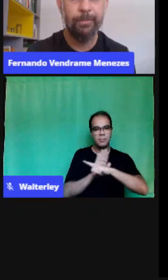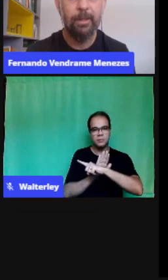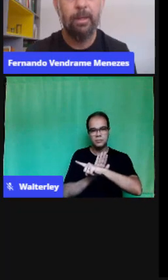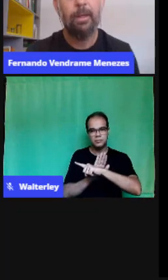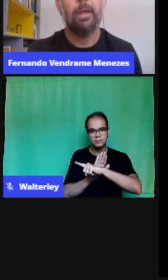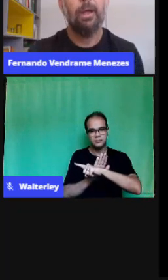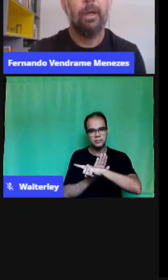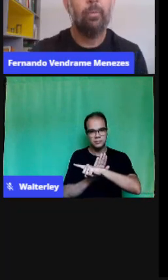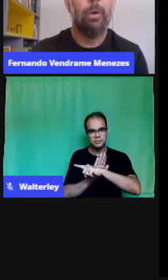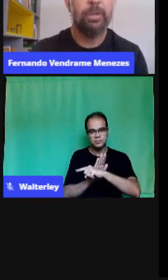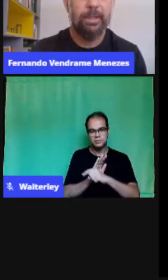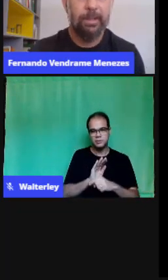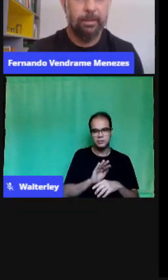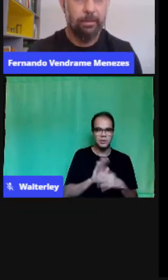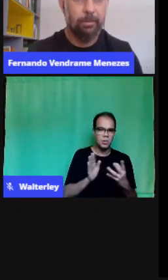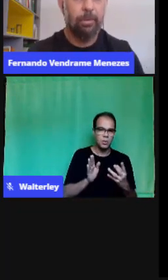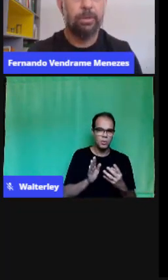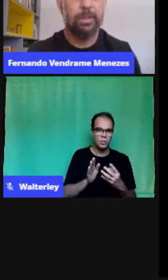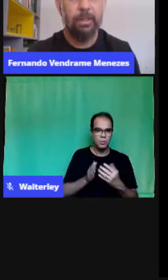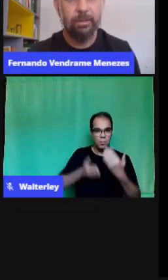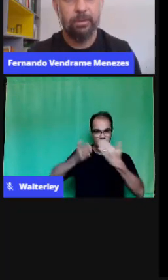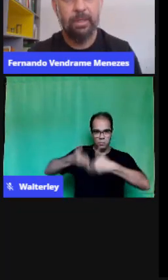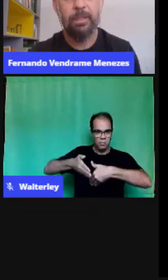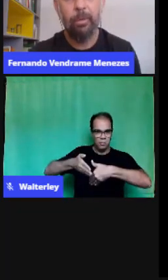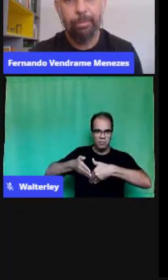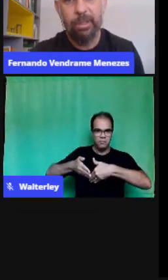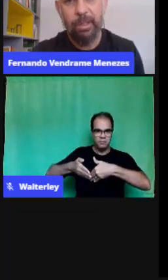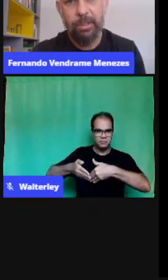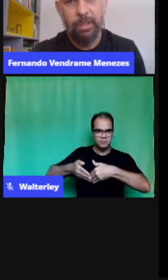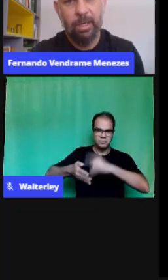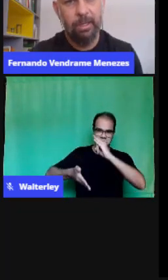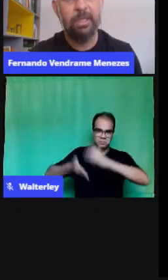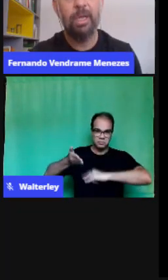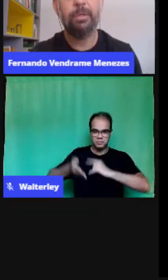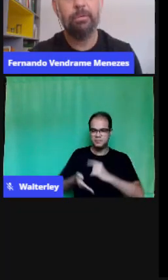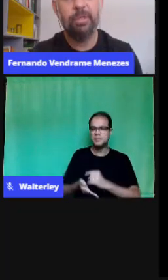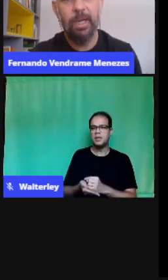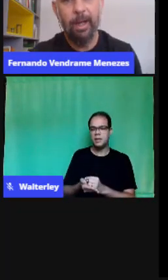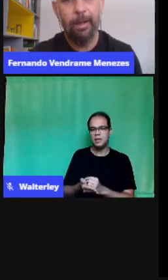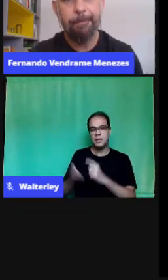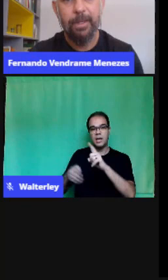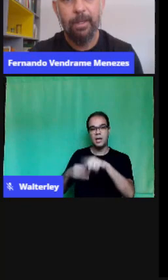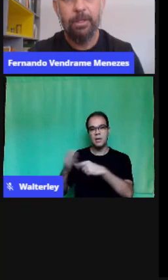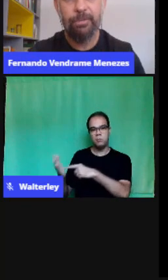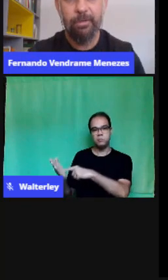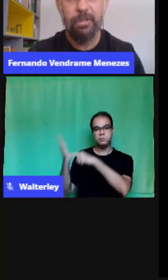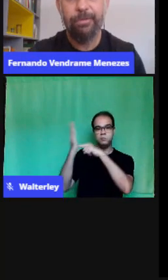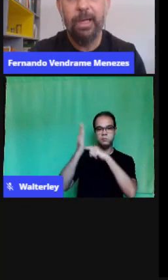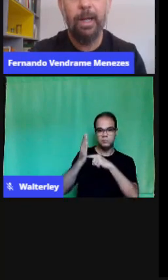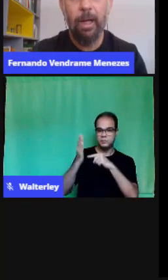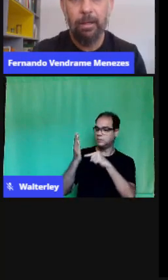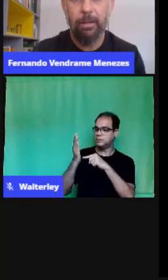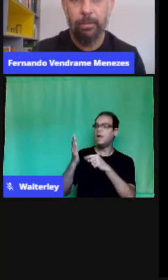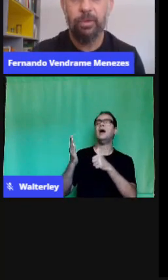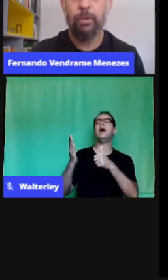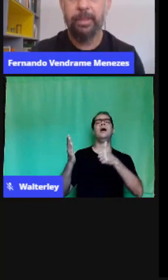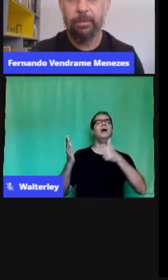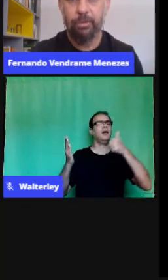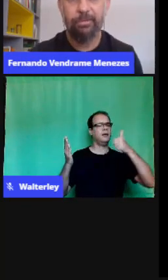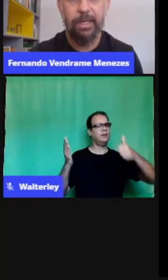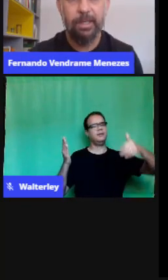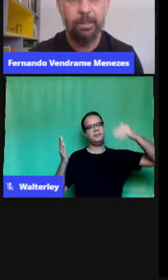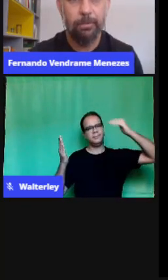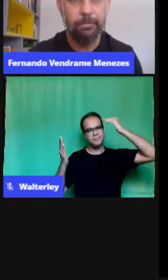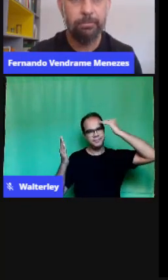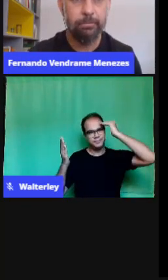modo. Uma outra questão importante é sempre buscar diversificar os